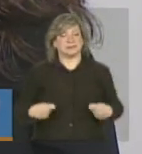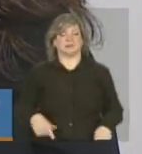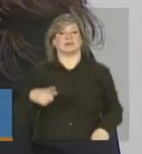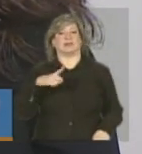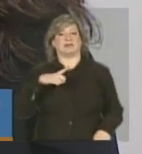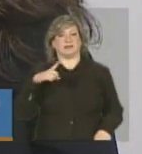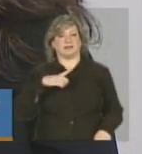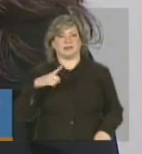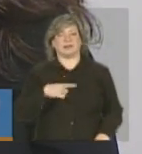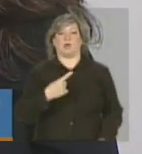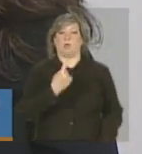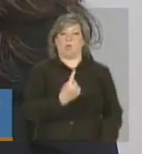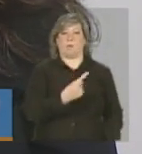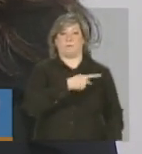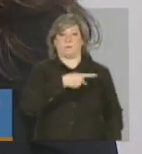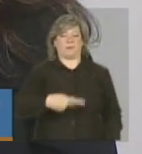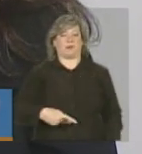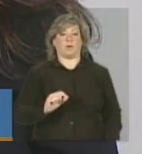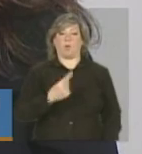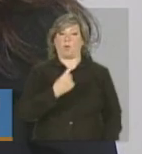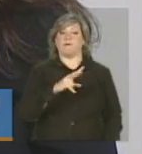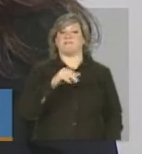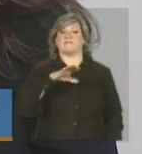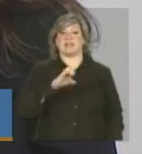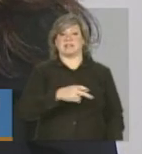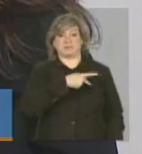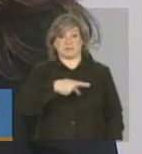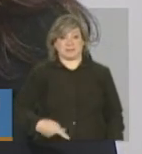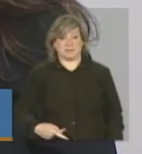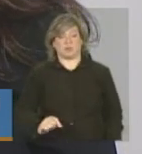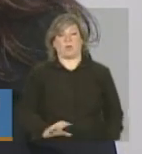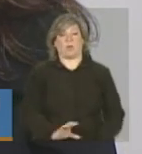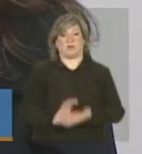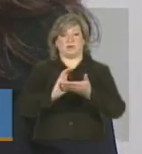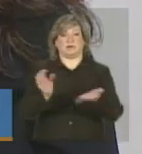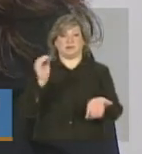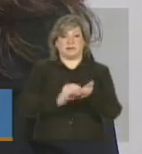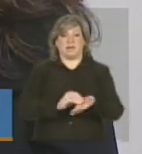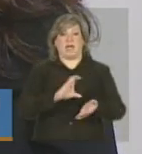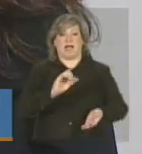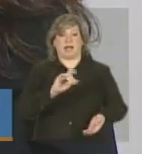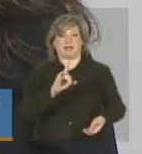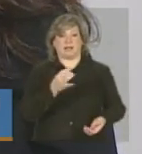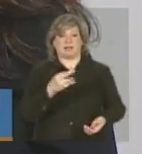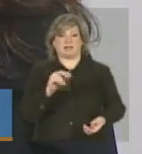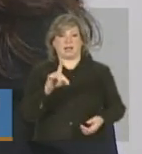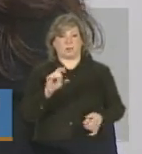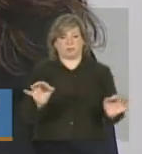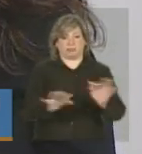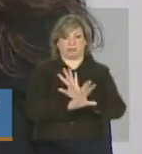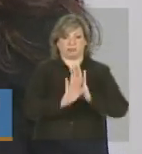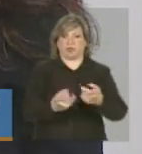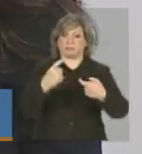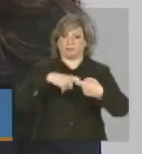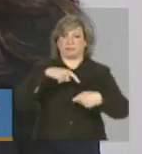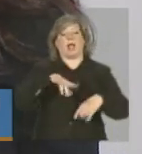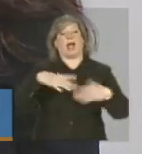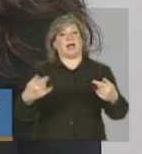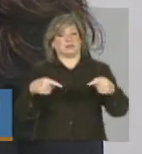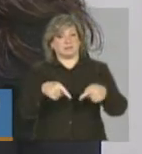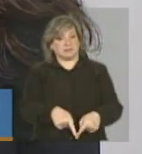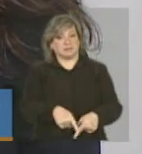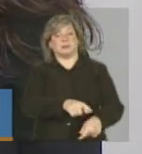ter um vice-presidente do conselho cadastrado e vinculado, porque, neste caso, ele vai